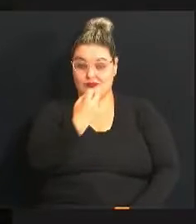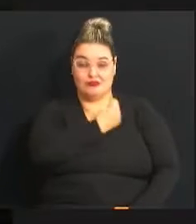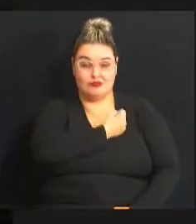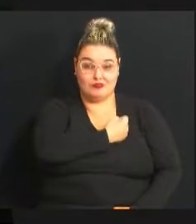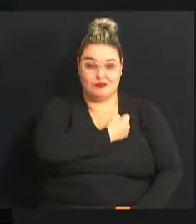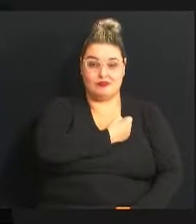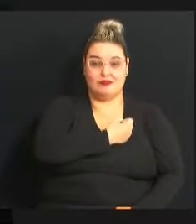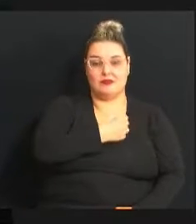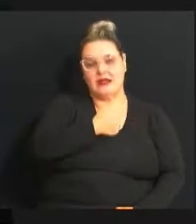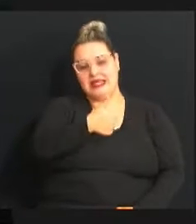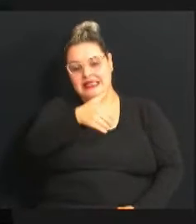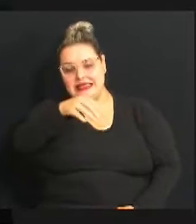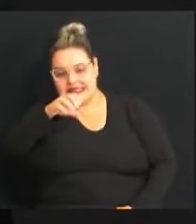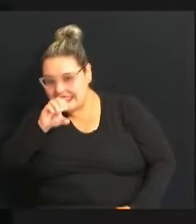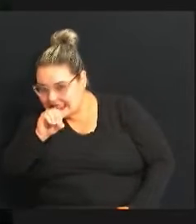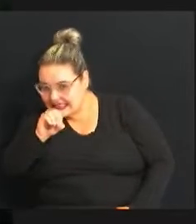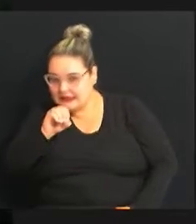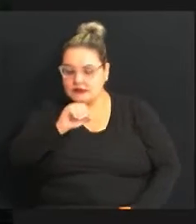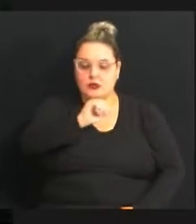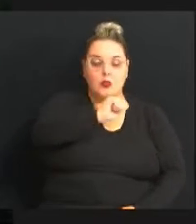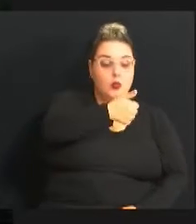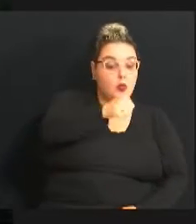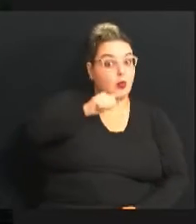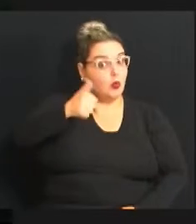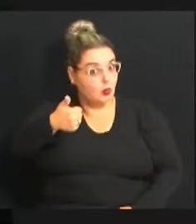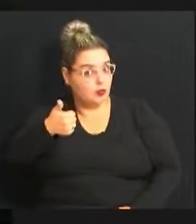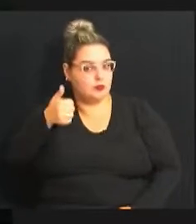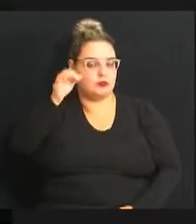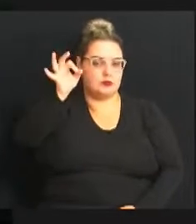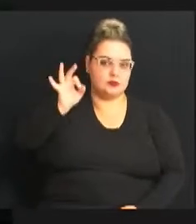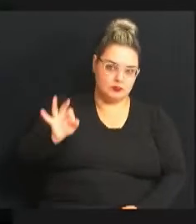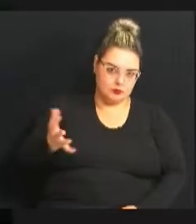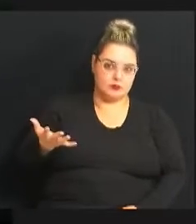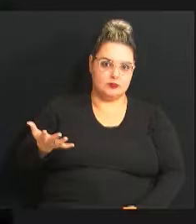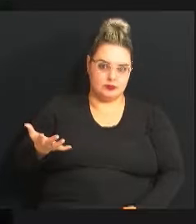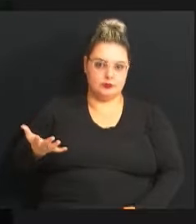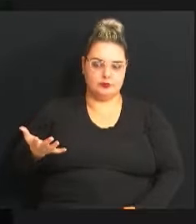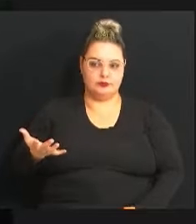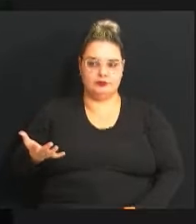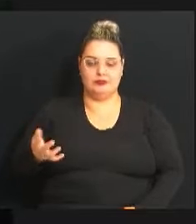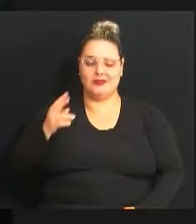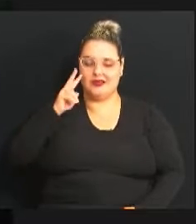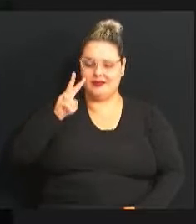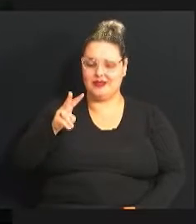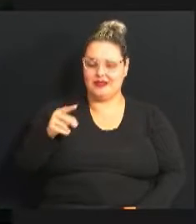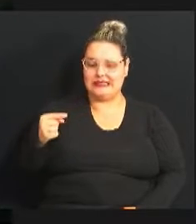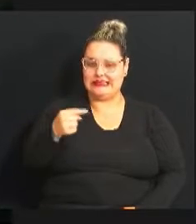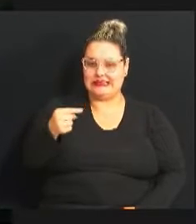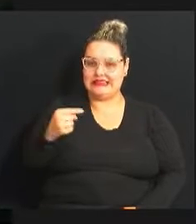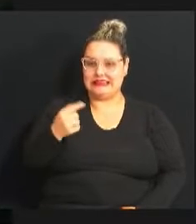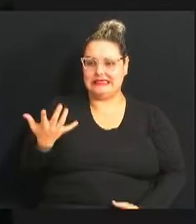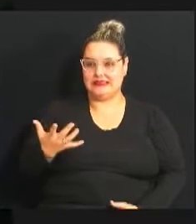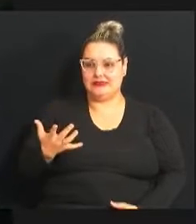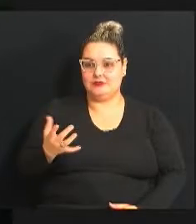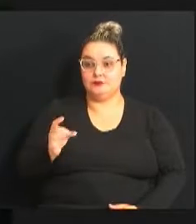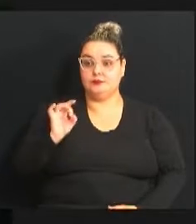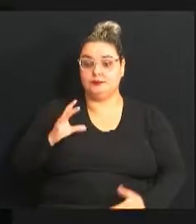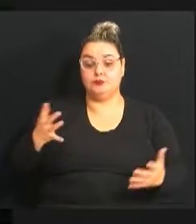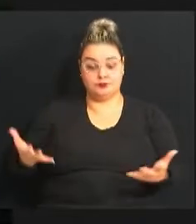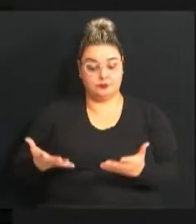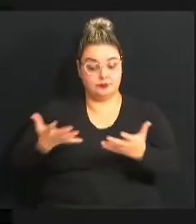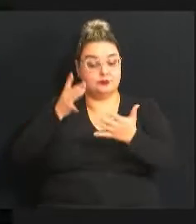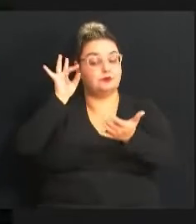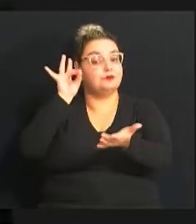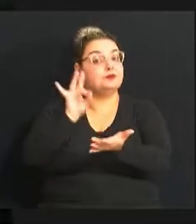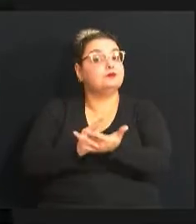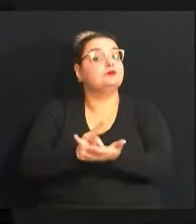11%. Então, apesar da gente estar vendo esses índices negativos, eles só estão contribuindo, na verdade,